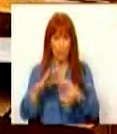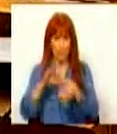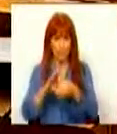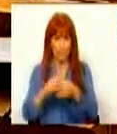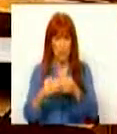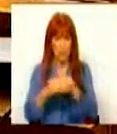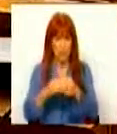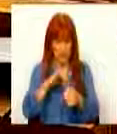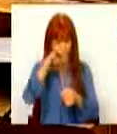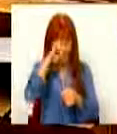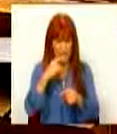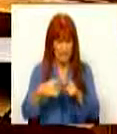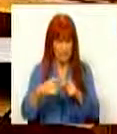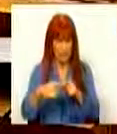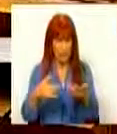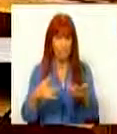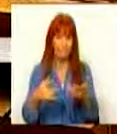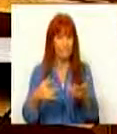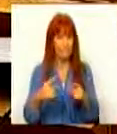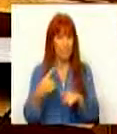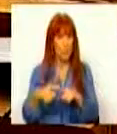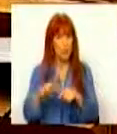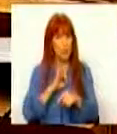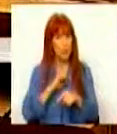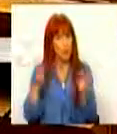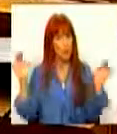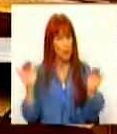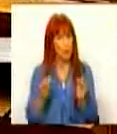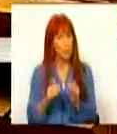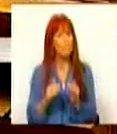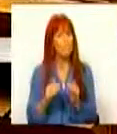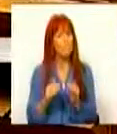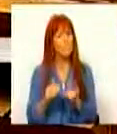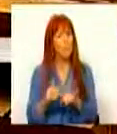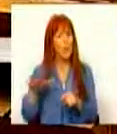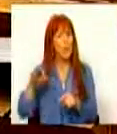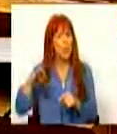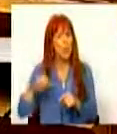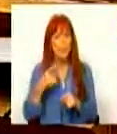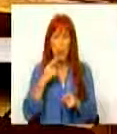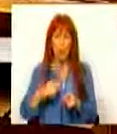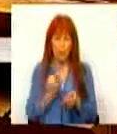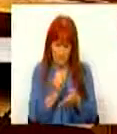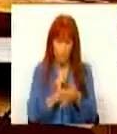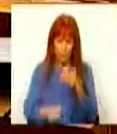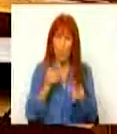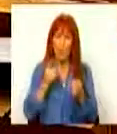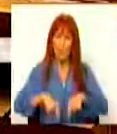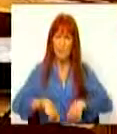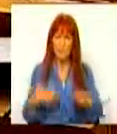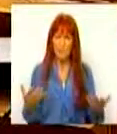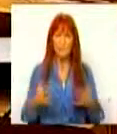idosos. Lembra-se desta prestação? Foi uma prestação que os senhores reduziram e que o Partido Socialista voltou a repor.